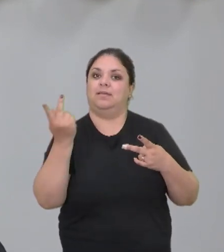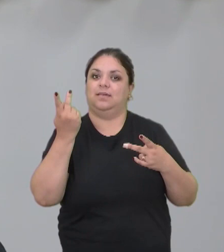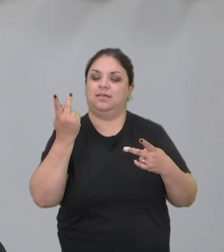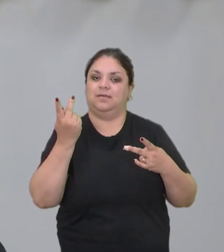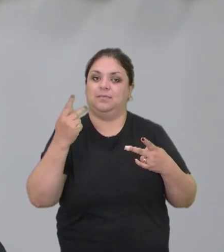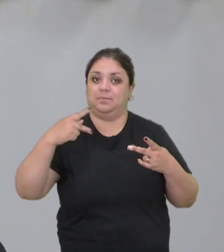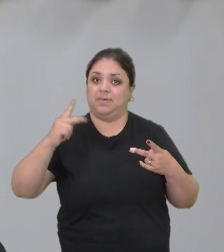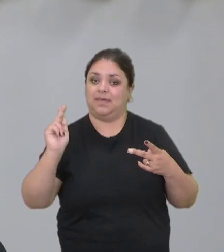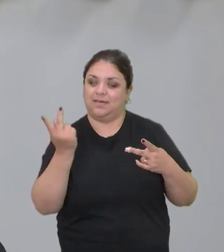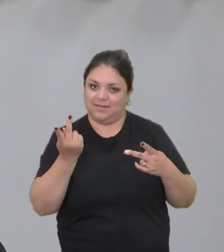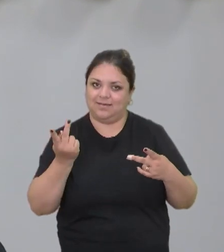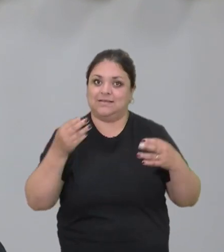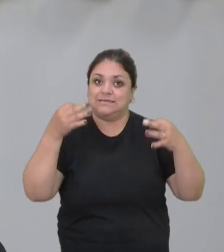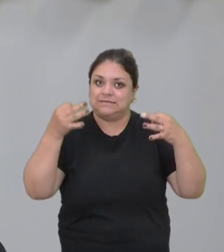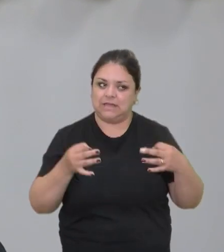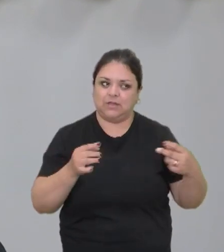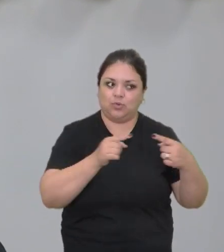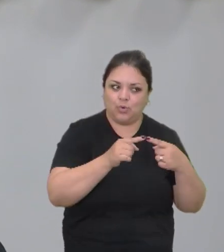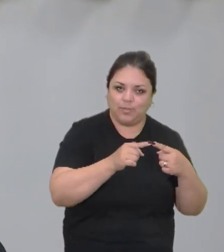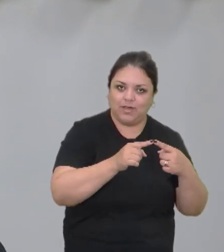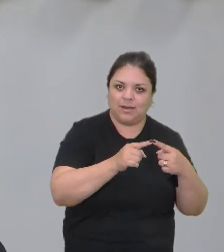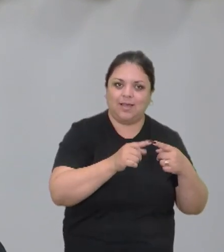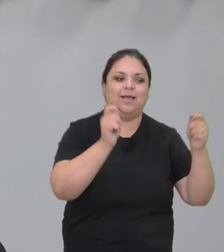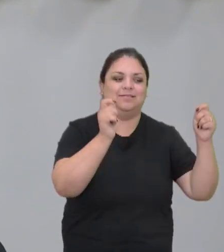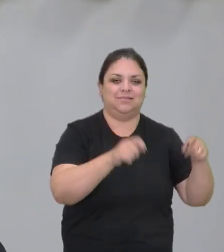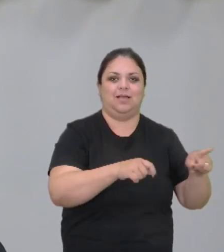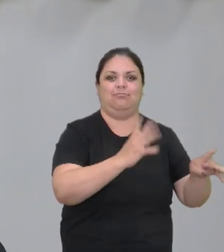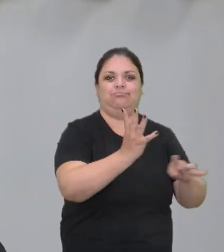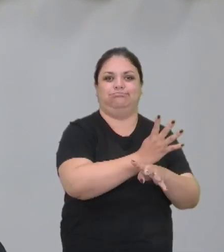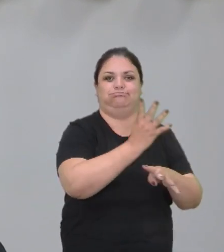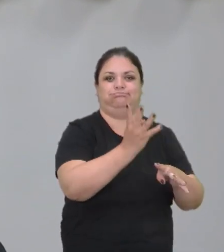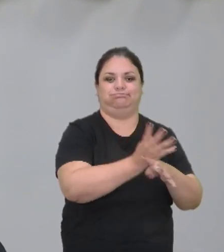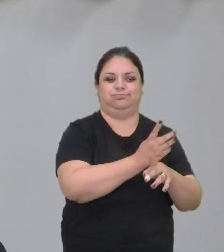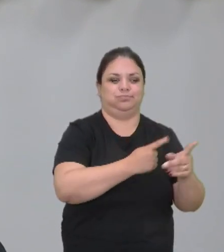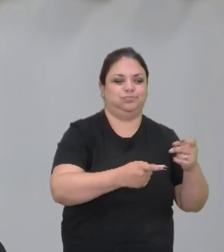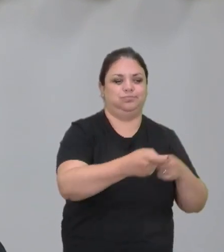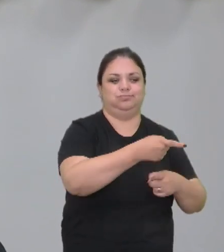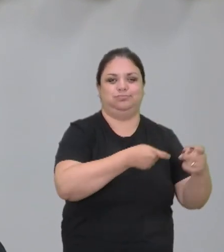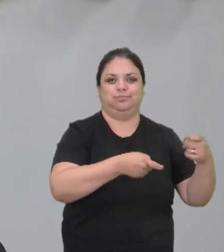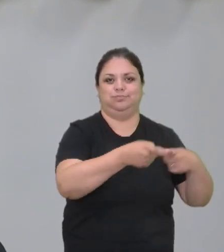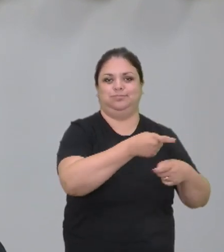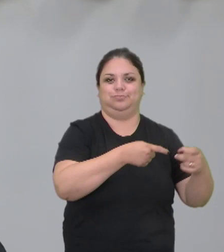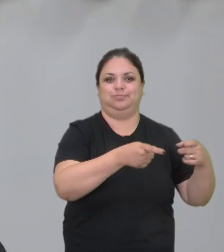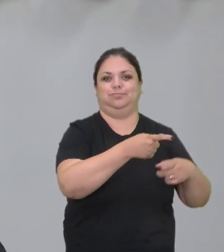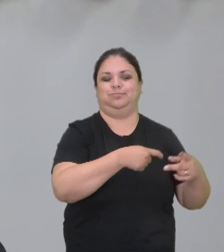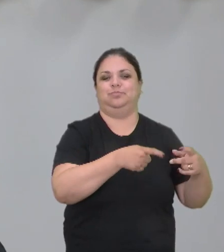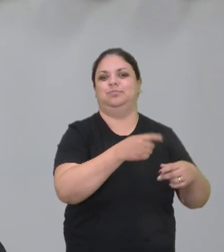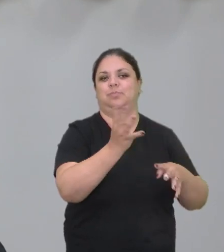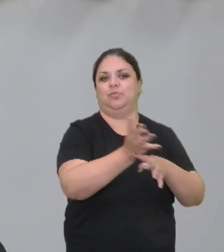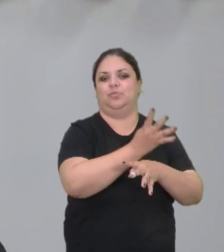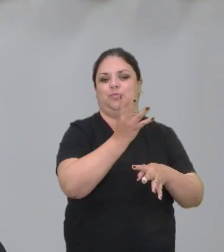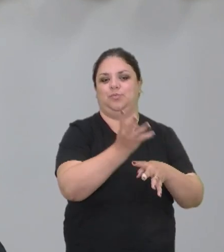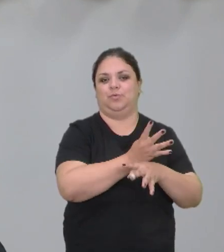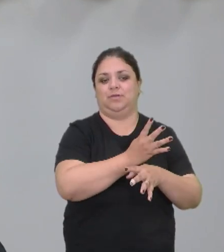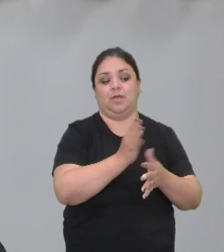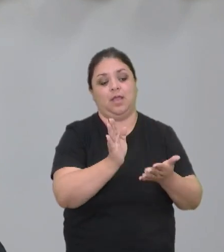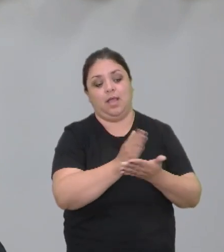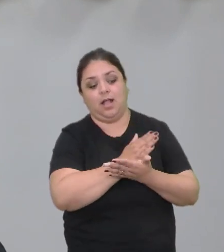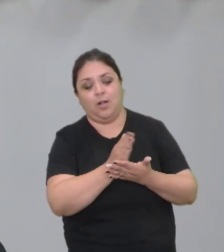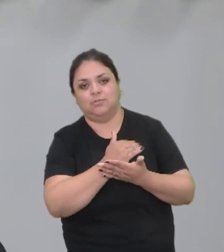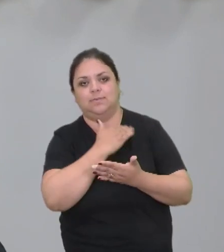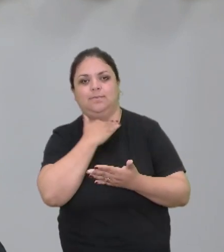são os organismos que vão sobreviver numa composteira e aqueles que vão morrer, então, dentro da